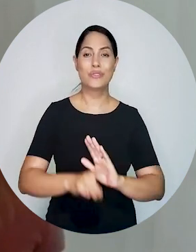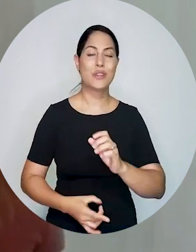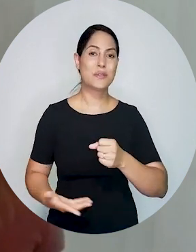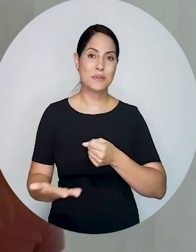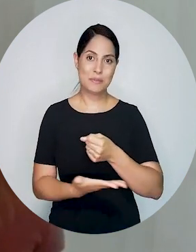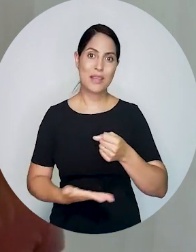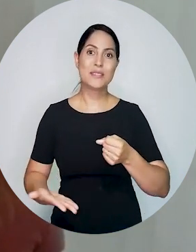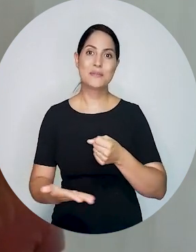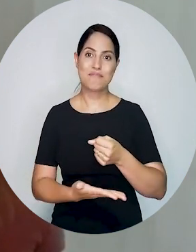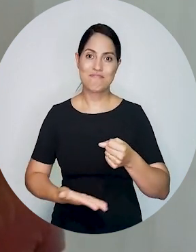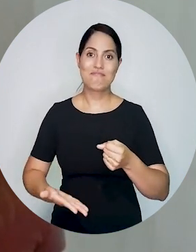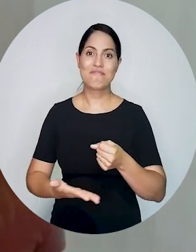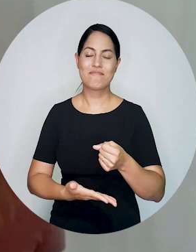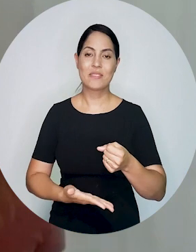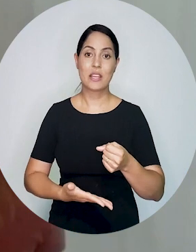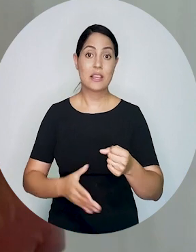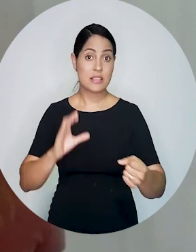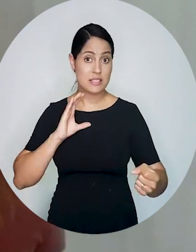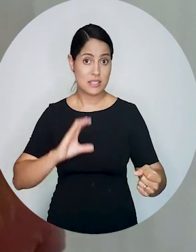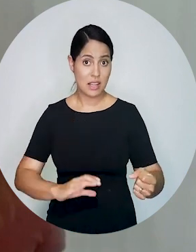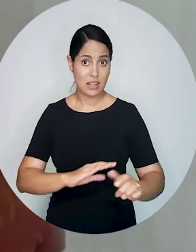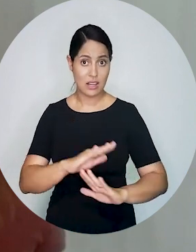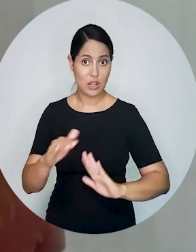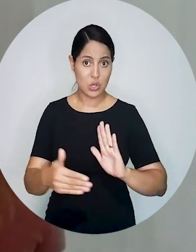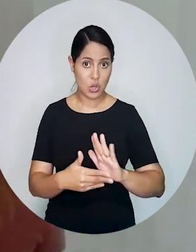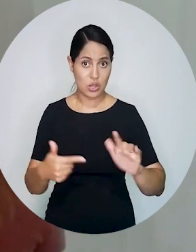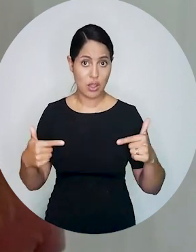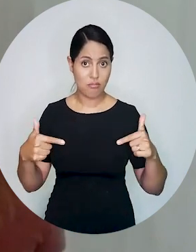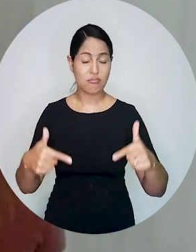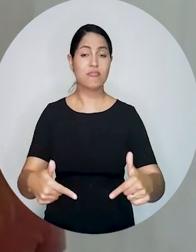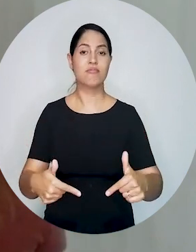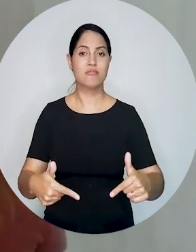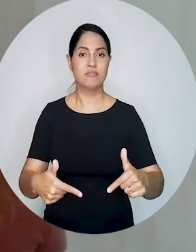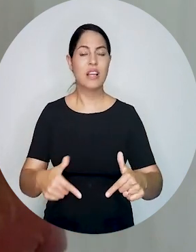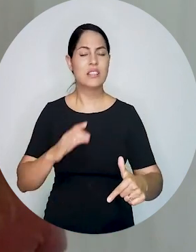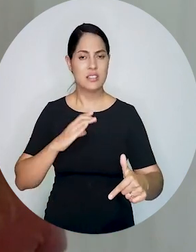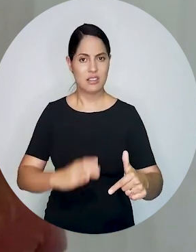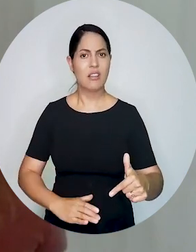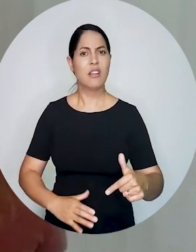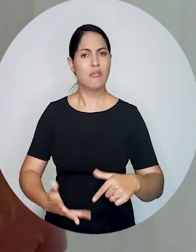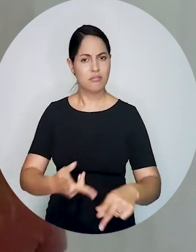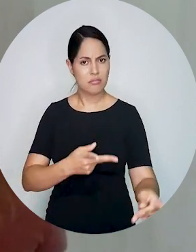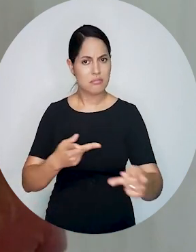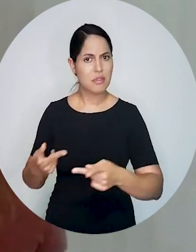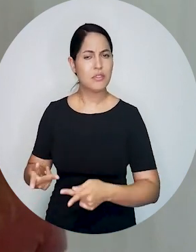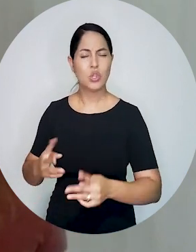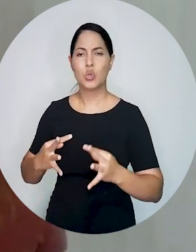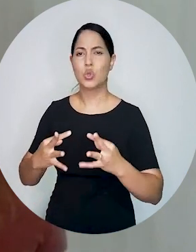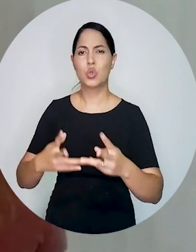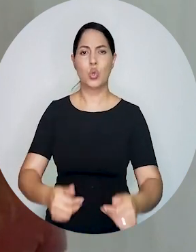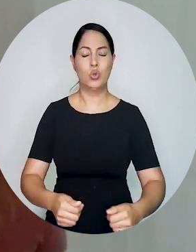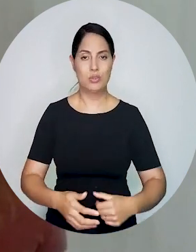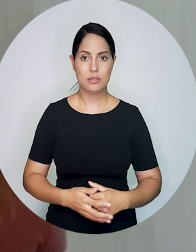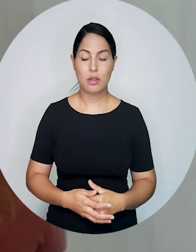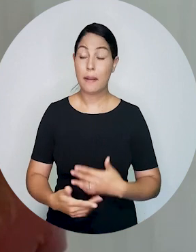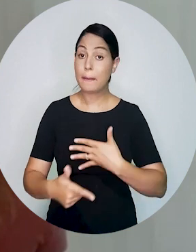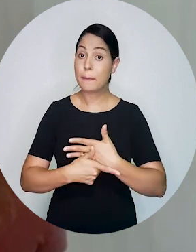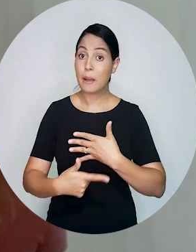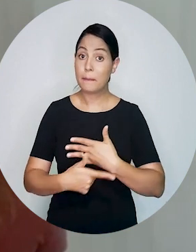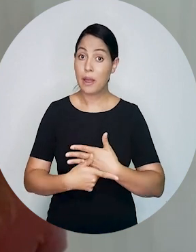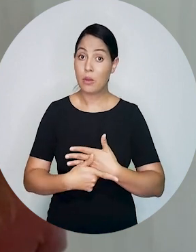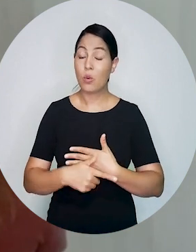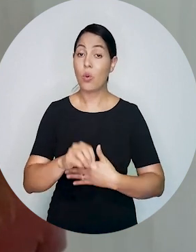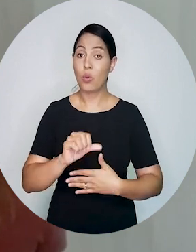nossos direitos fundamentais, e garantir o exercício da cidadania plena de todo cidadão LGBTI.